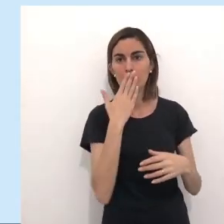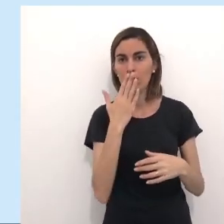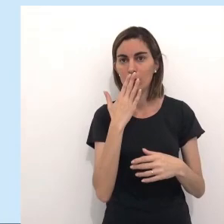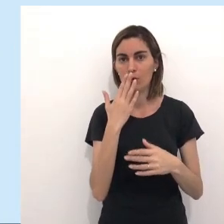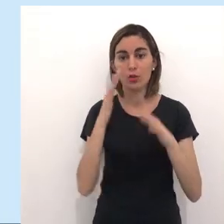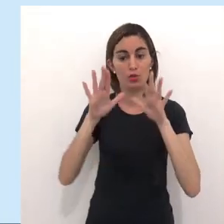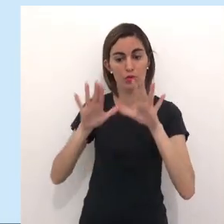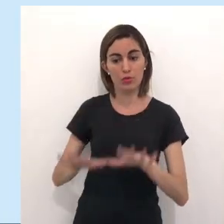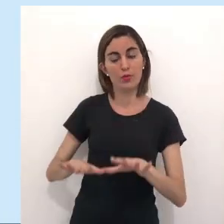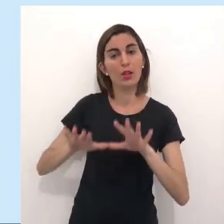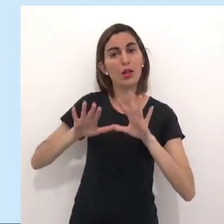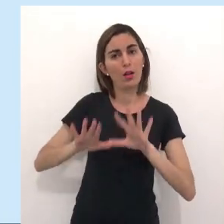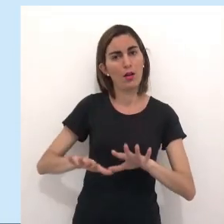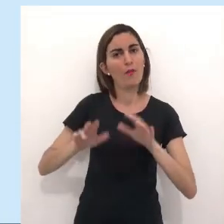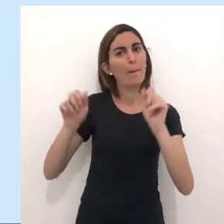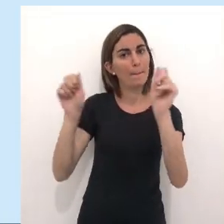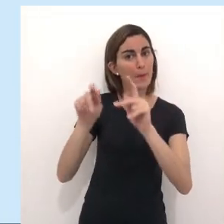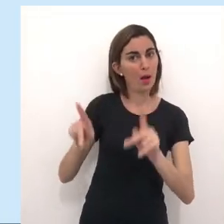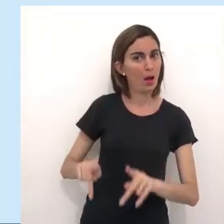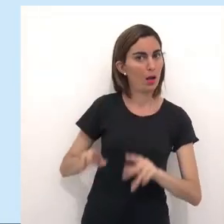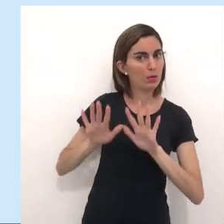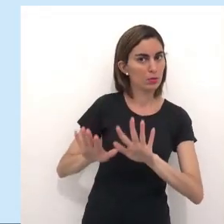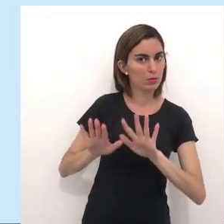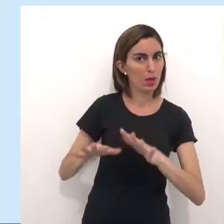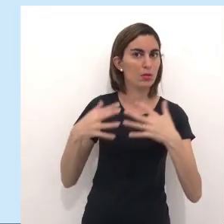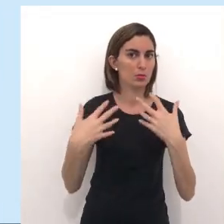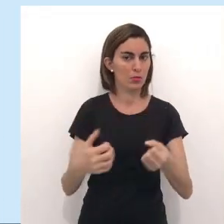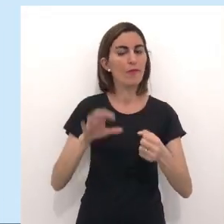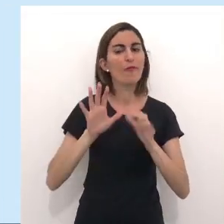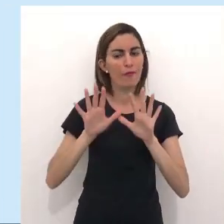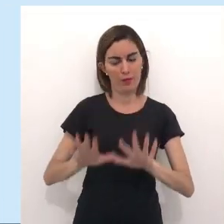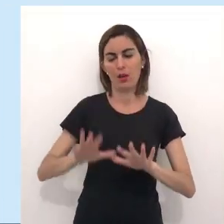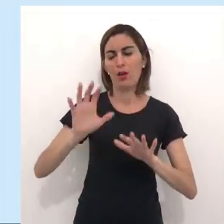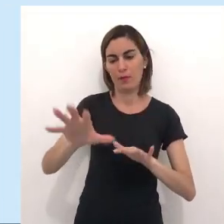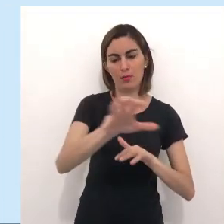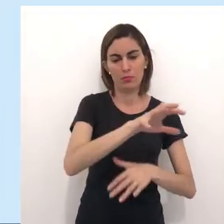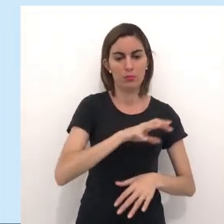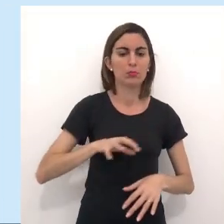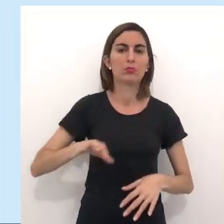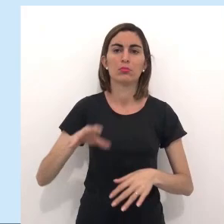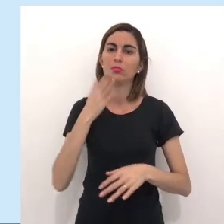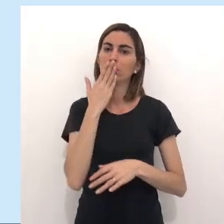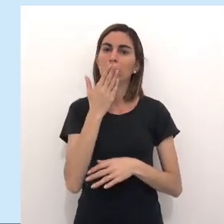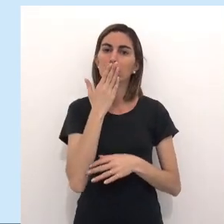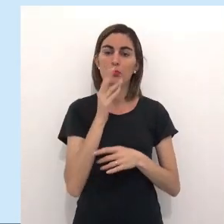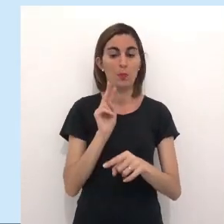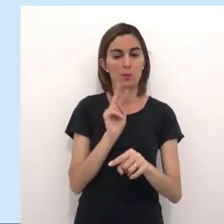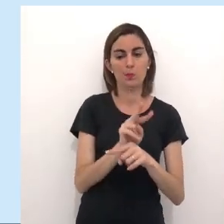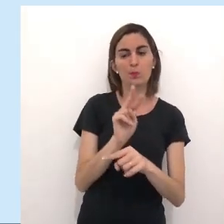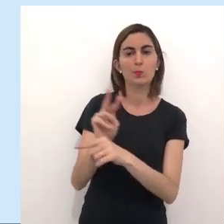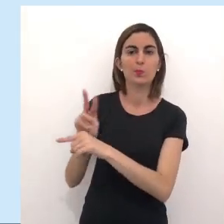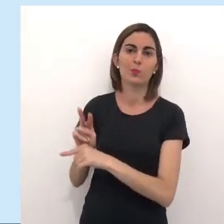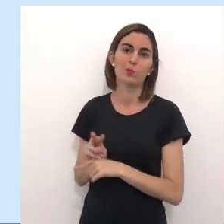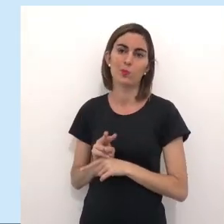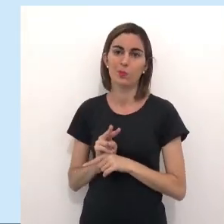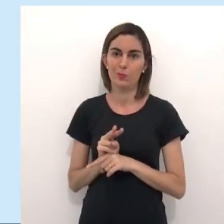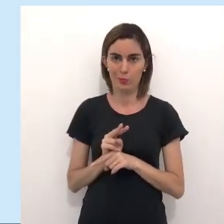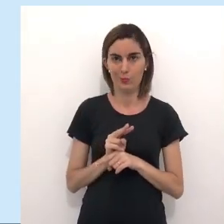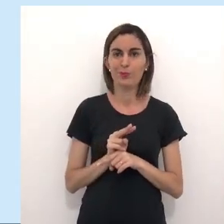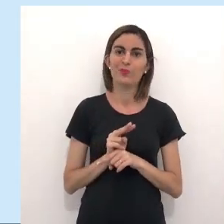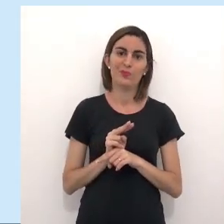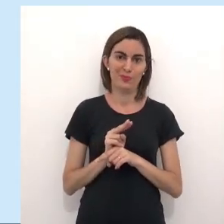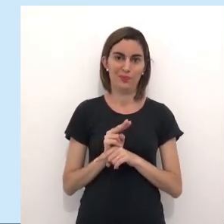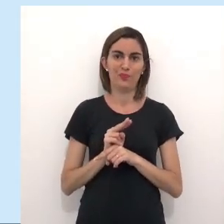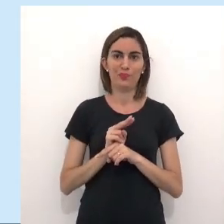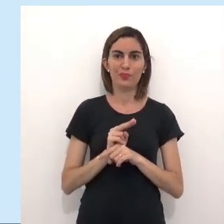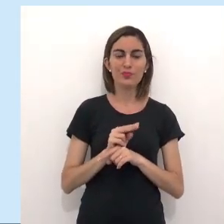índios passivos, né, ficavam nesses aldeamentos, né, então, sob a proteção dos indígenas, mas, porém, teriam